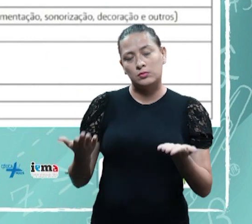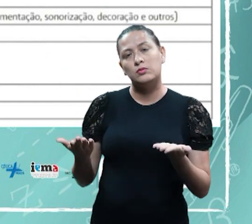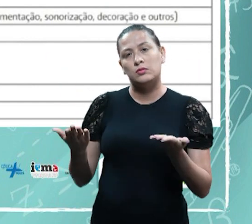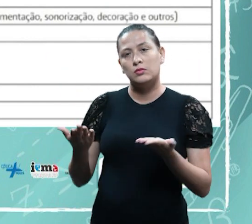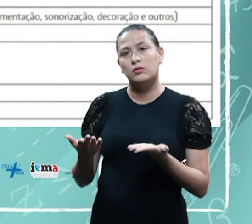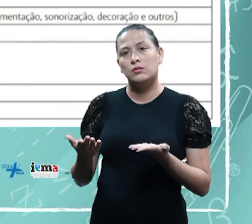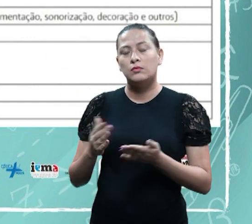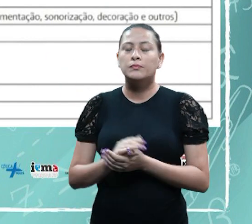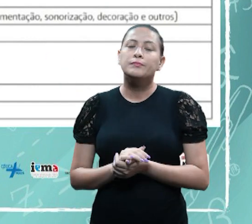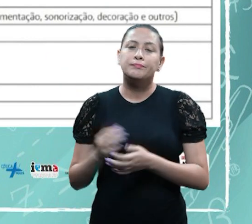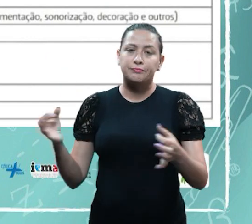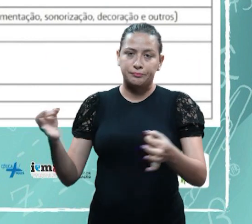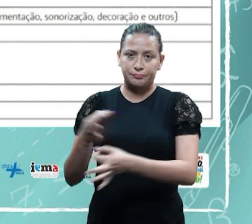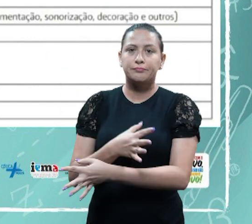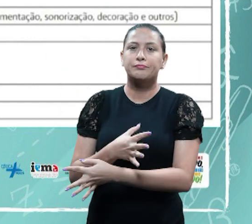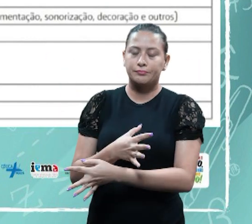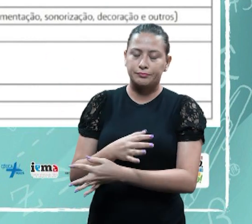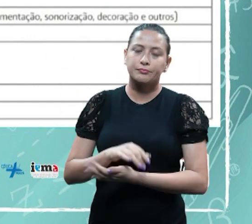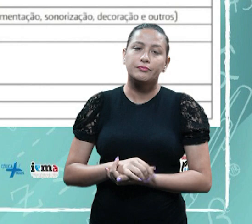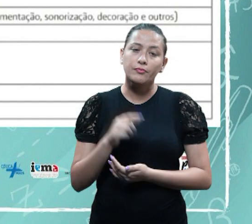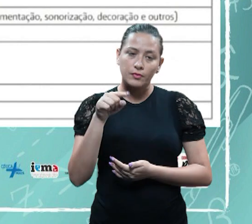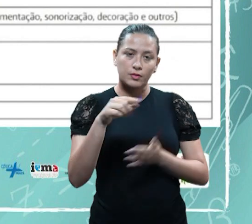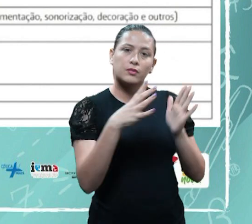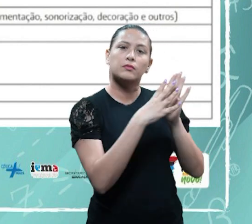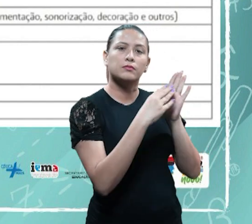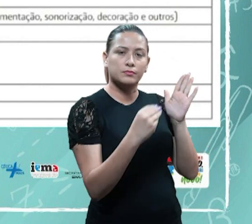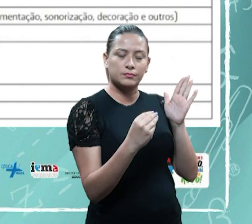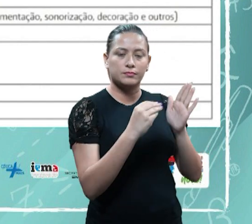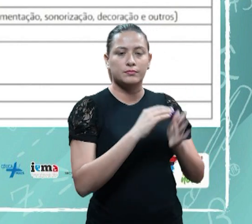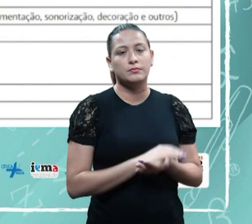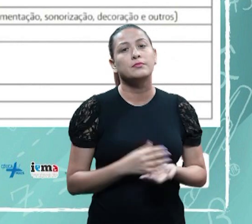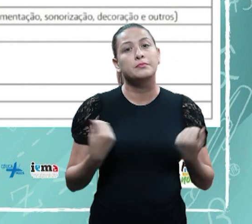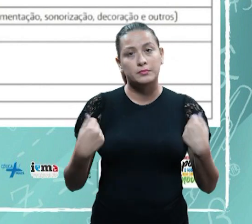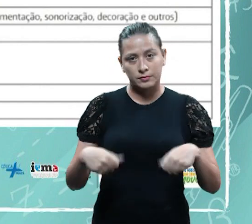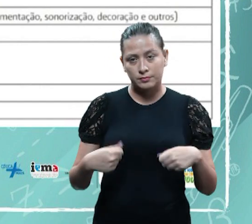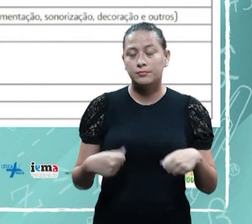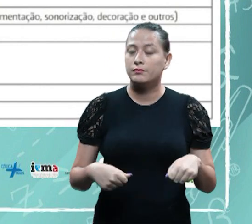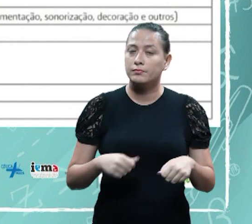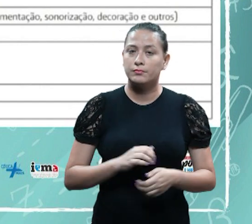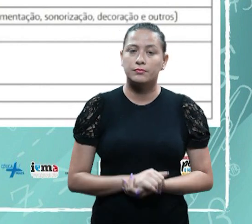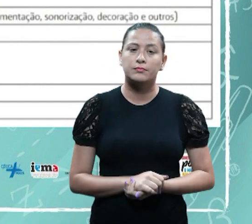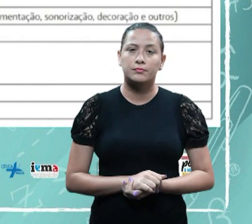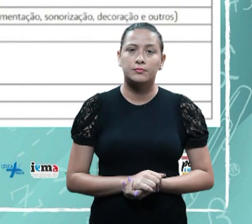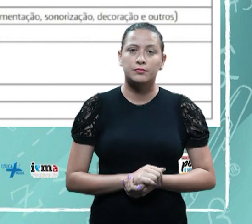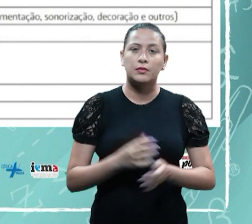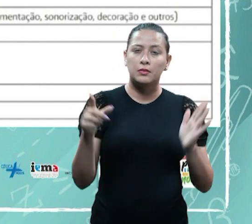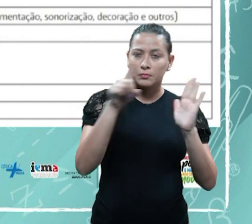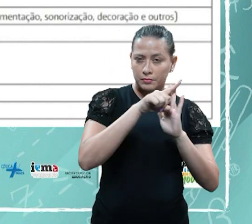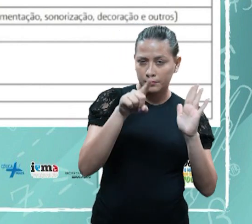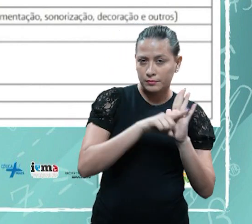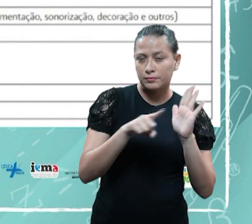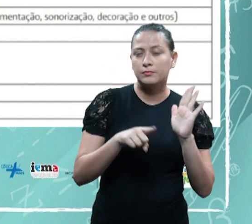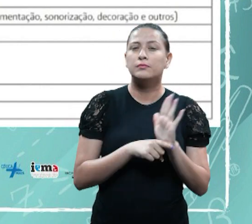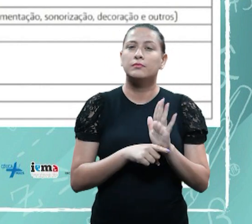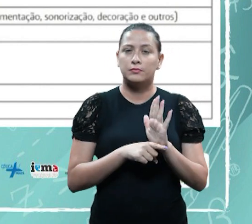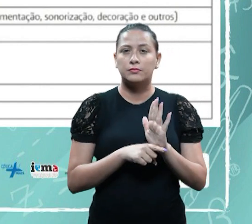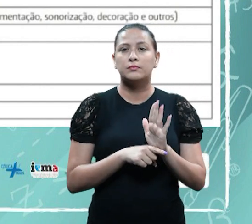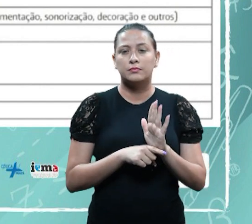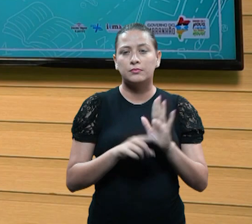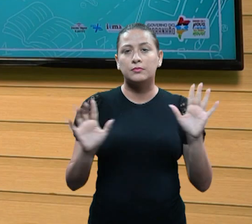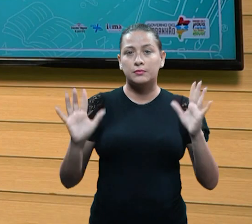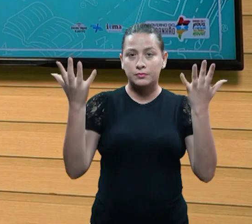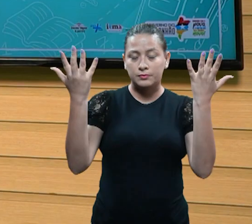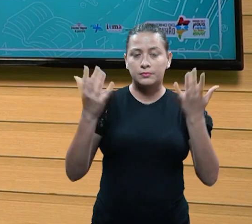né, que a gente tem que ter do evento. Então, esse é o modelo, né, a gente precisa desse modelo para um planejamento de